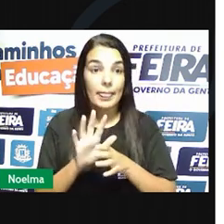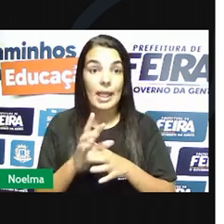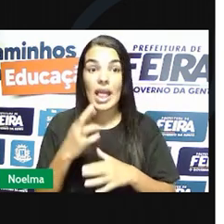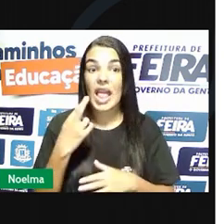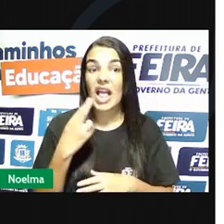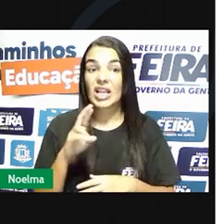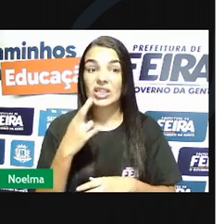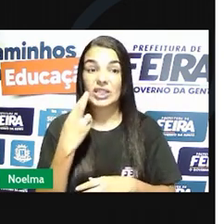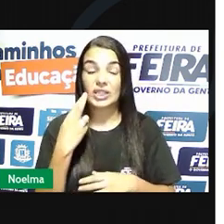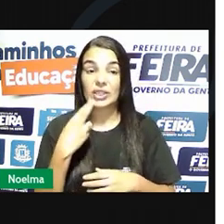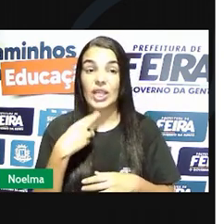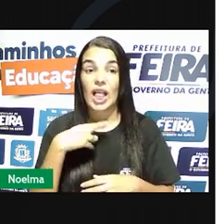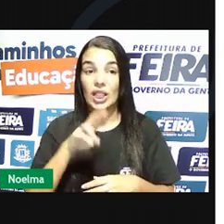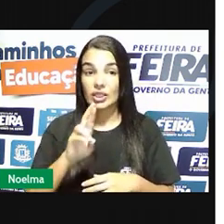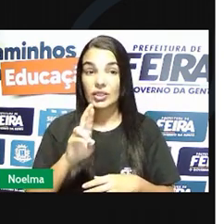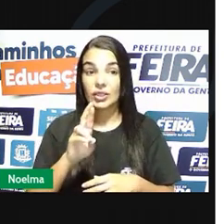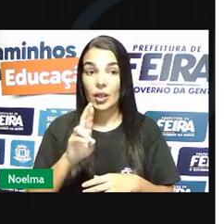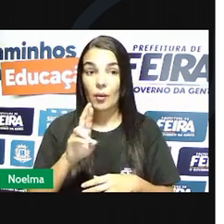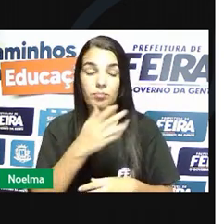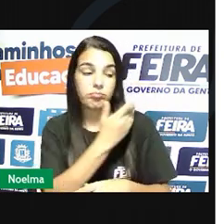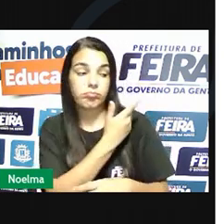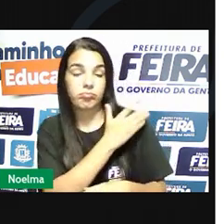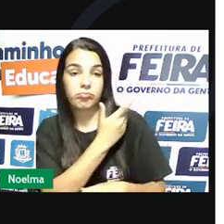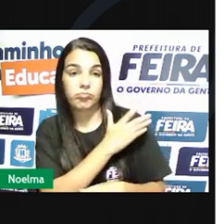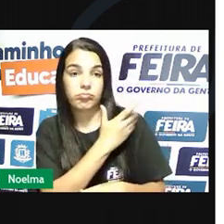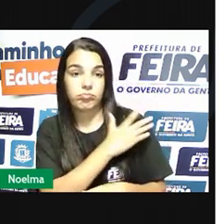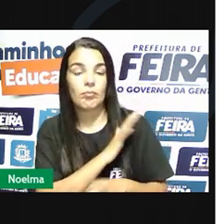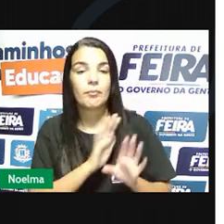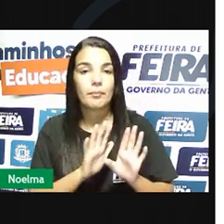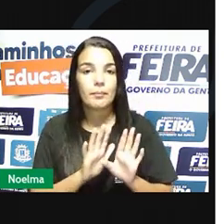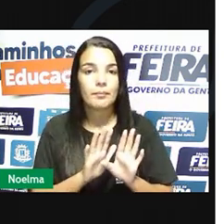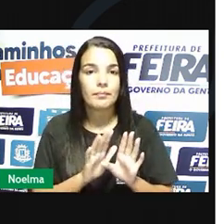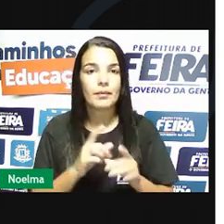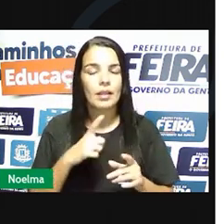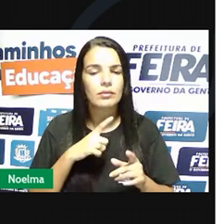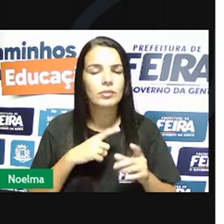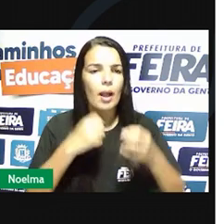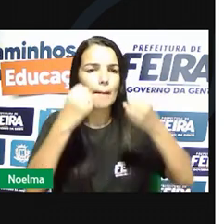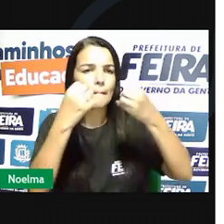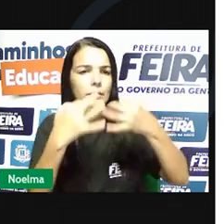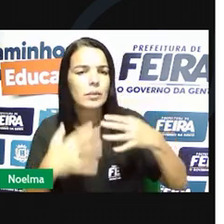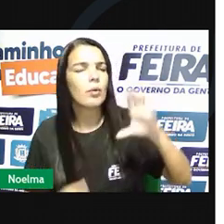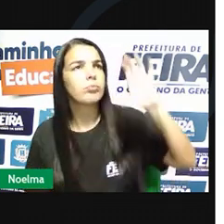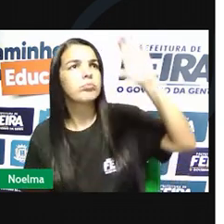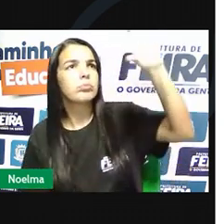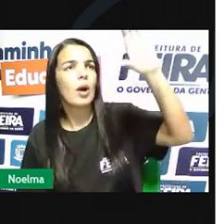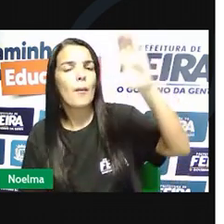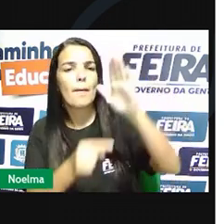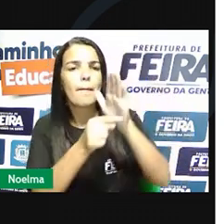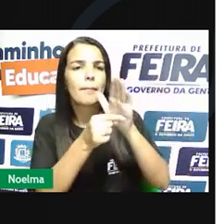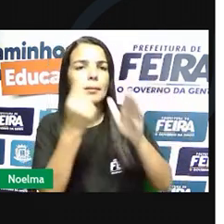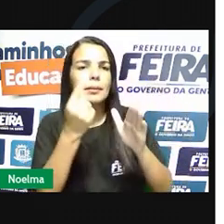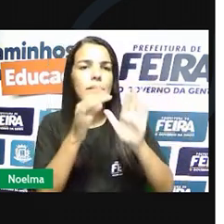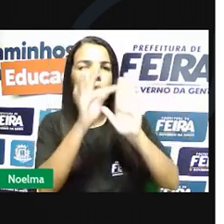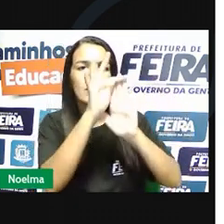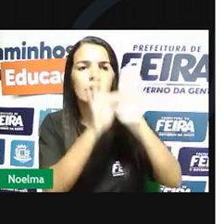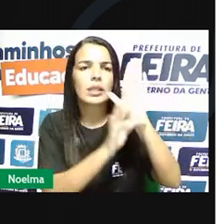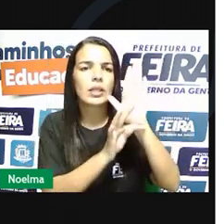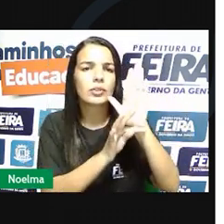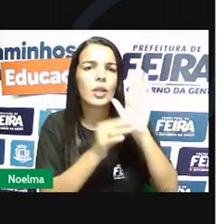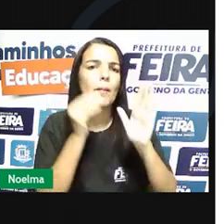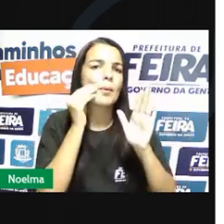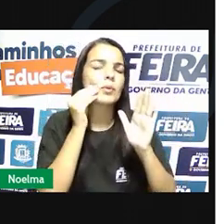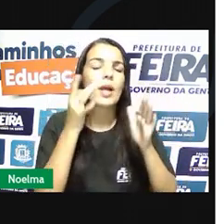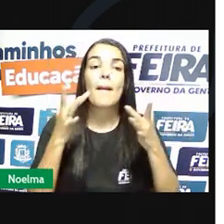religiosa. Então, no primeiro parágrafo, você apresenta a intolerância religiosa. Essa é a função do primeiro parágrafo, apresentação. Tem várias maneiras